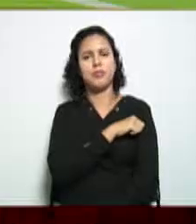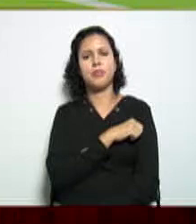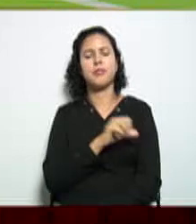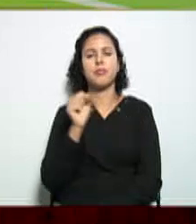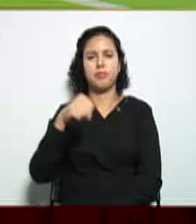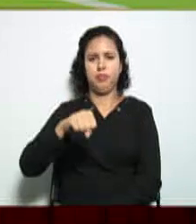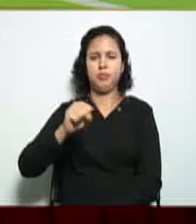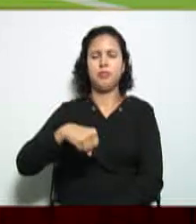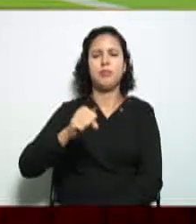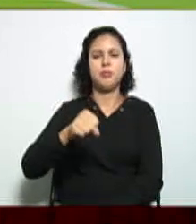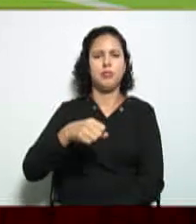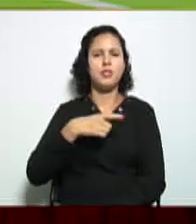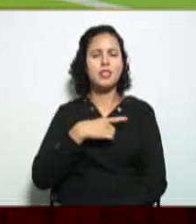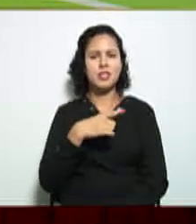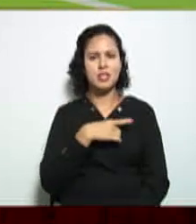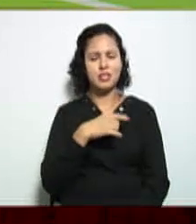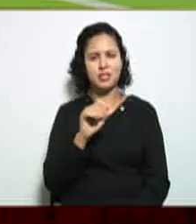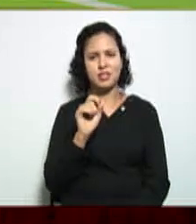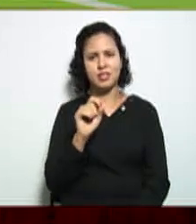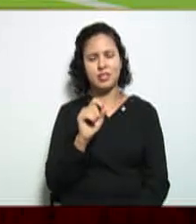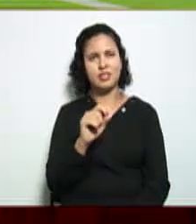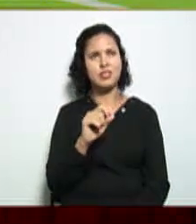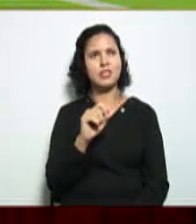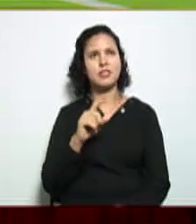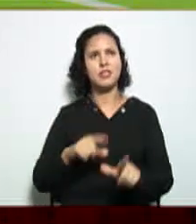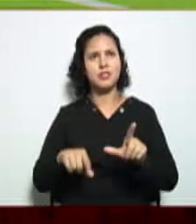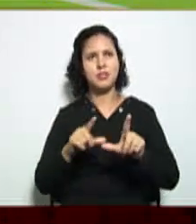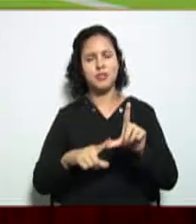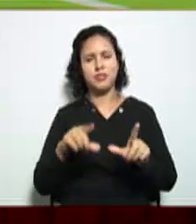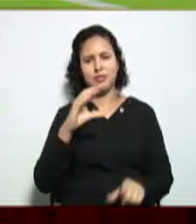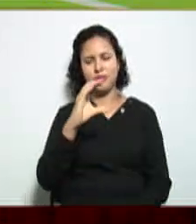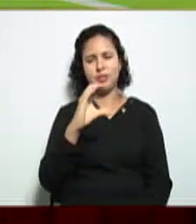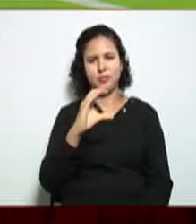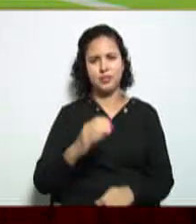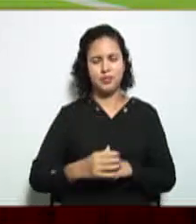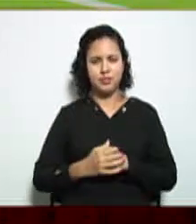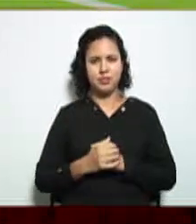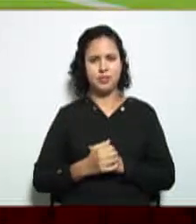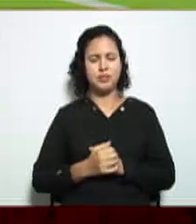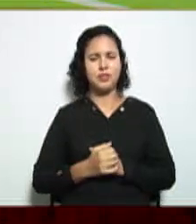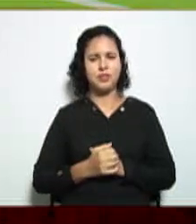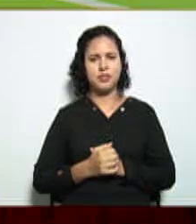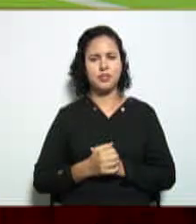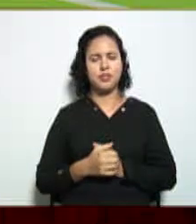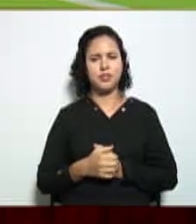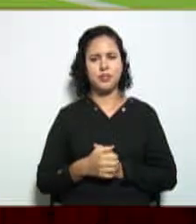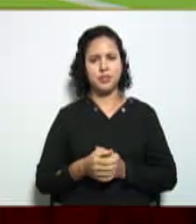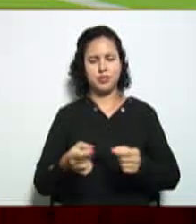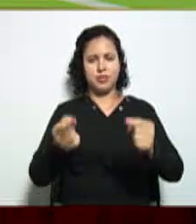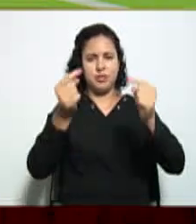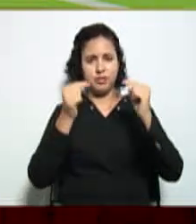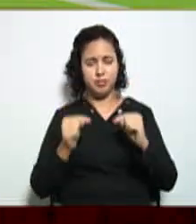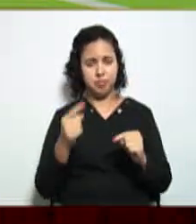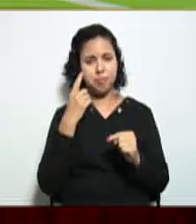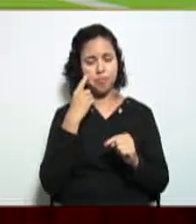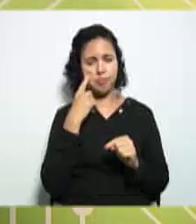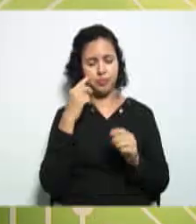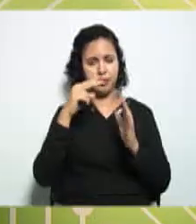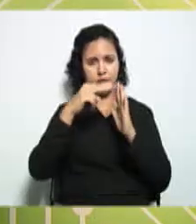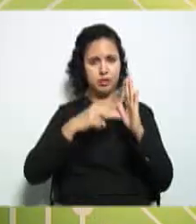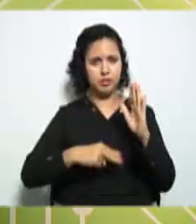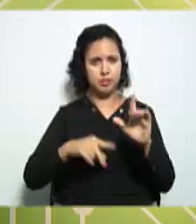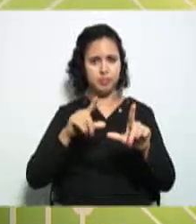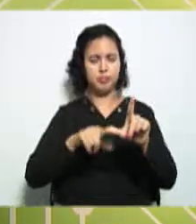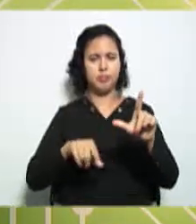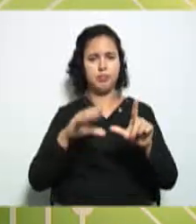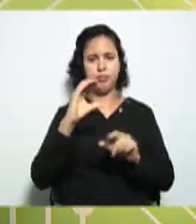agora já temos participação para a letra C já. Que ótimo! Então vamos ler aqui a letra C da questão